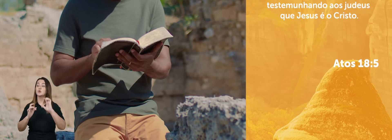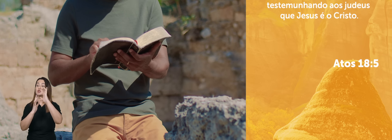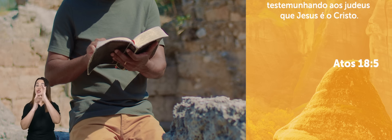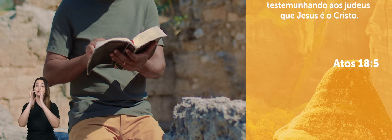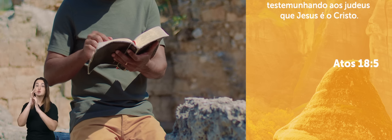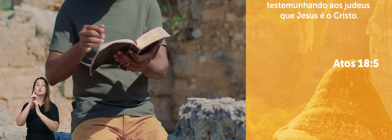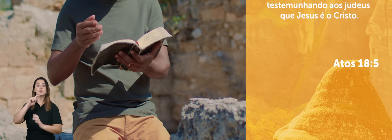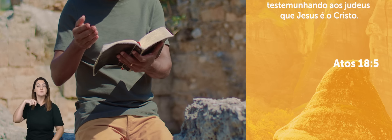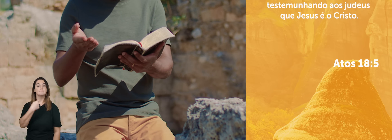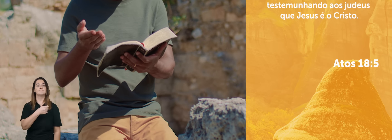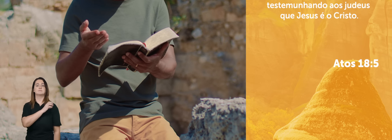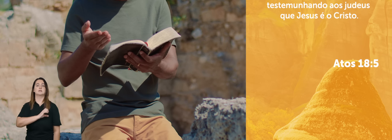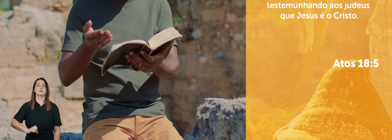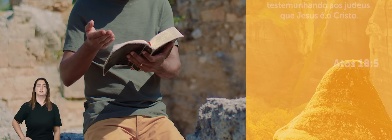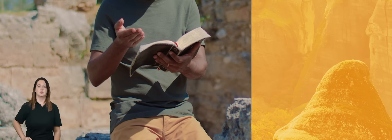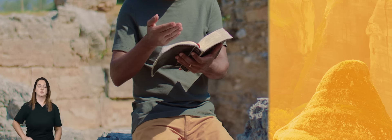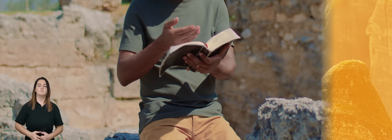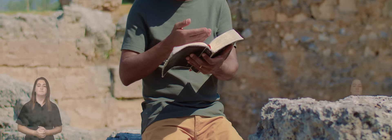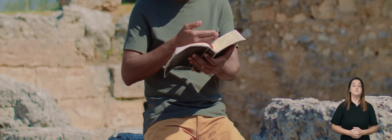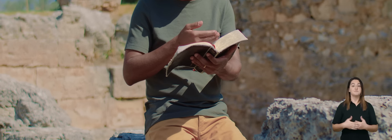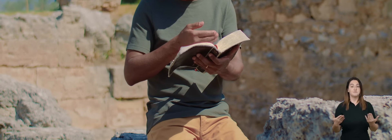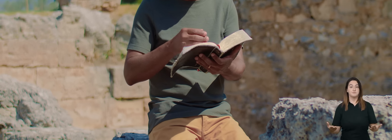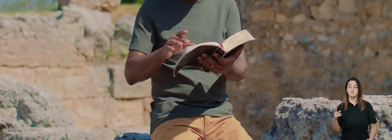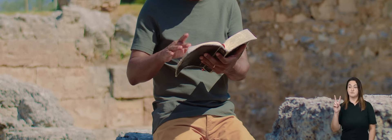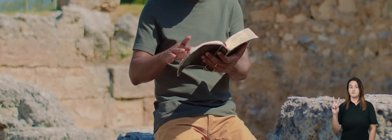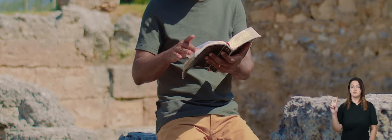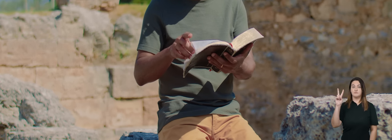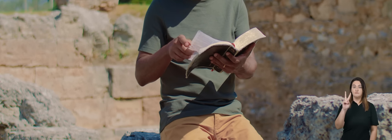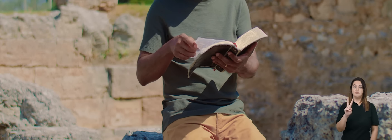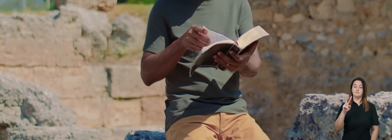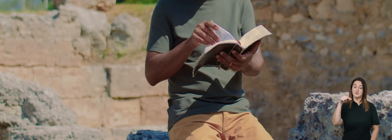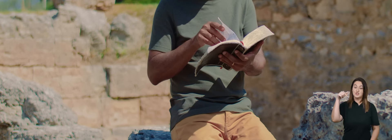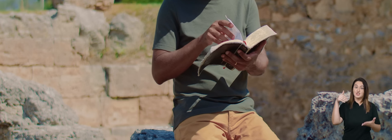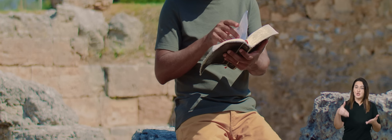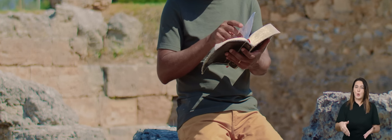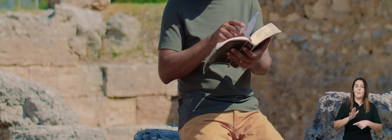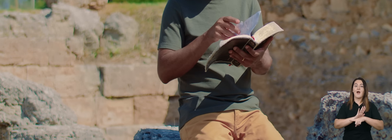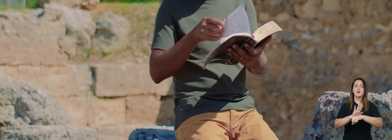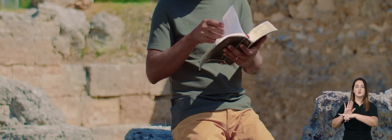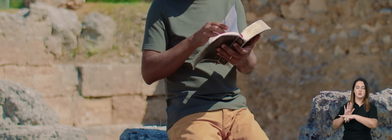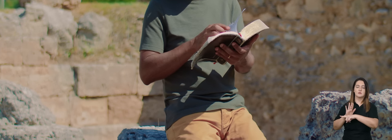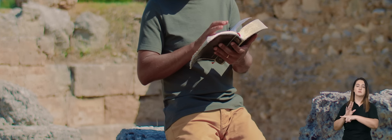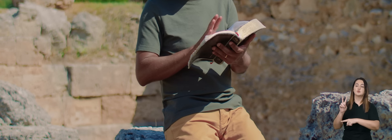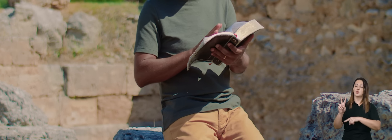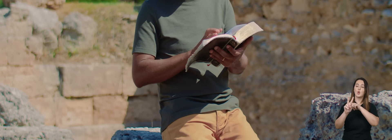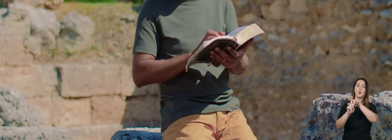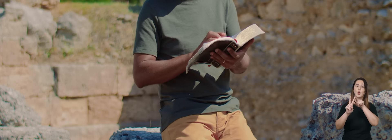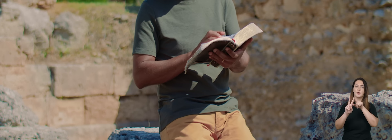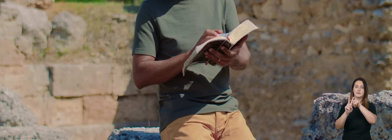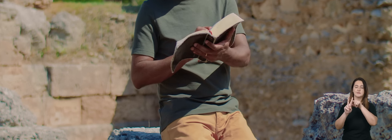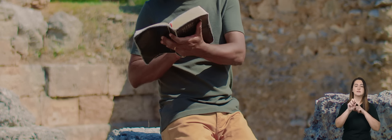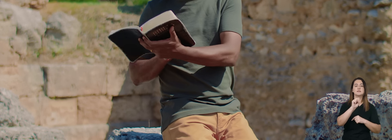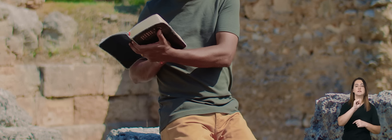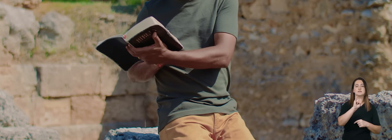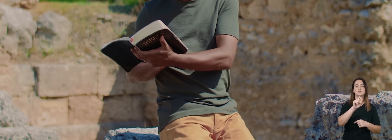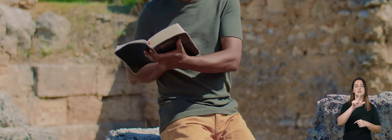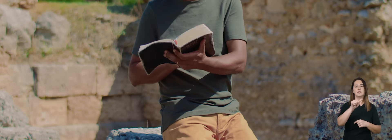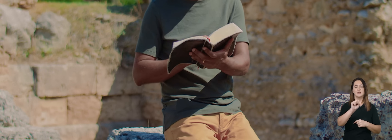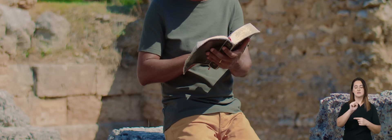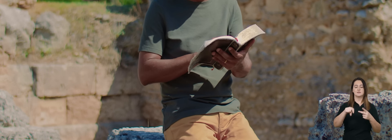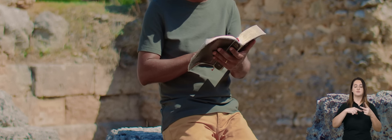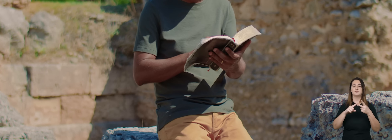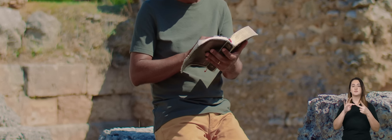Cristo. Então, Timóteo e Silas vieram aqui para ajudá-lo. E depois daqui, esses dois, Timóteo e o Erasto,